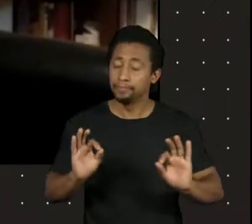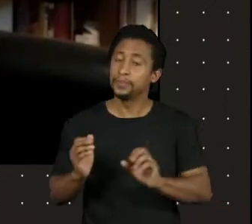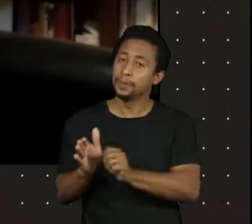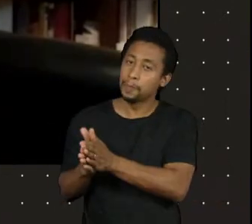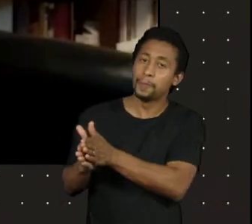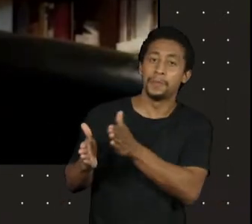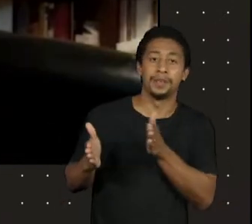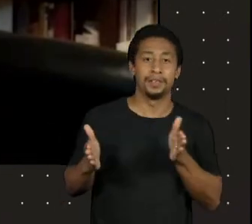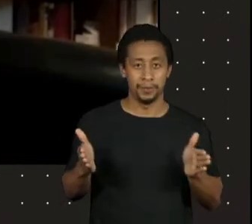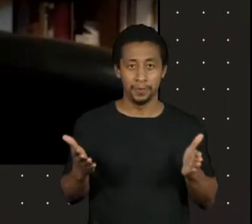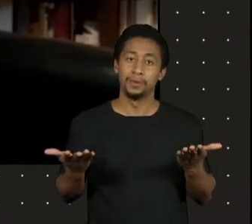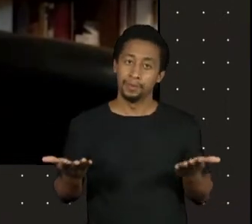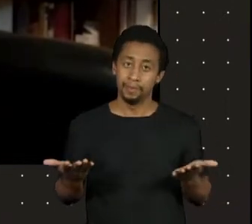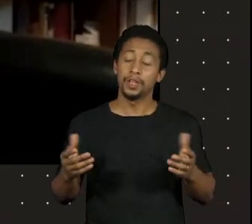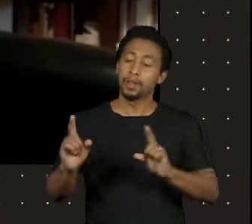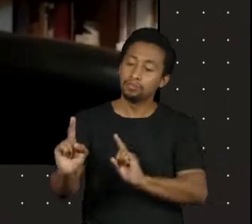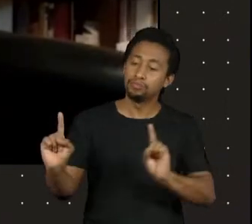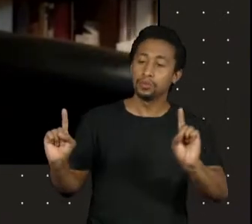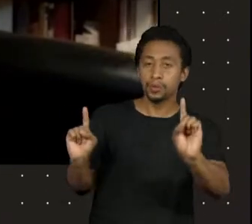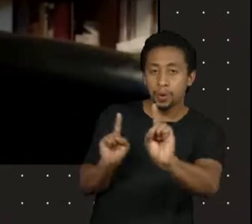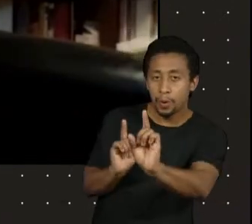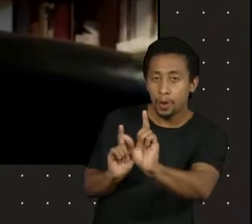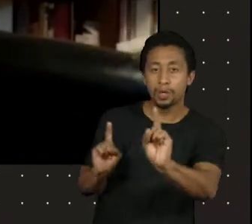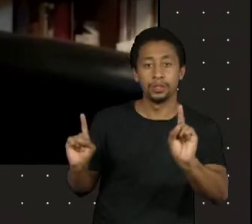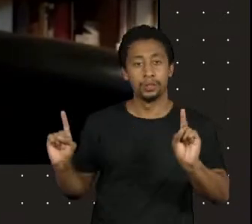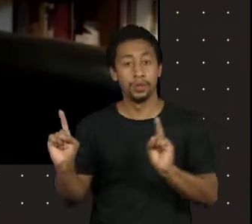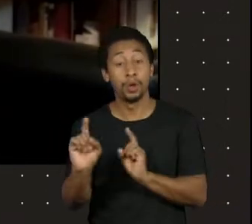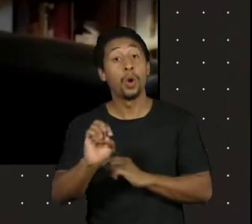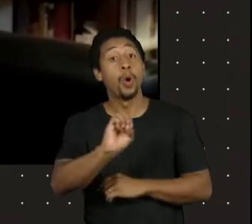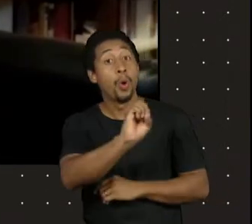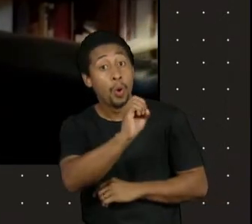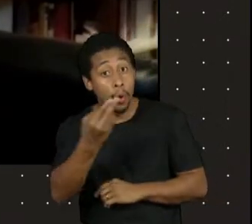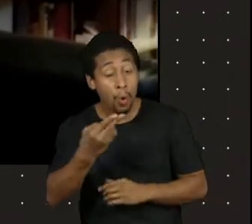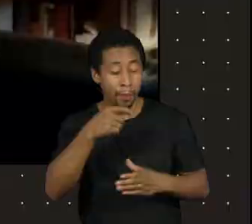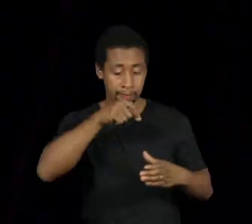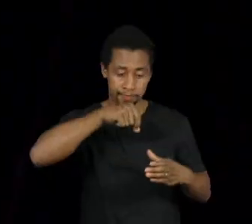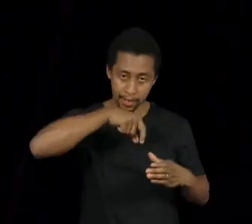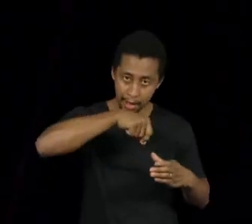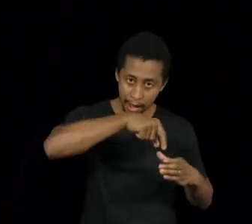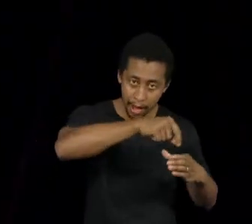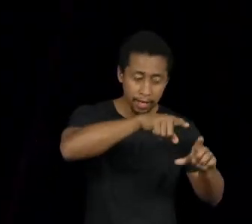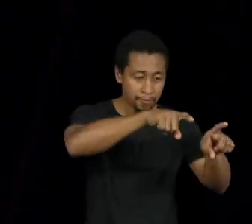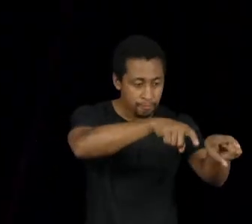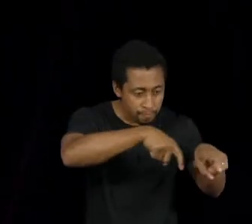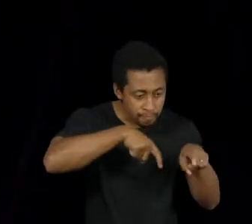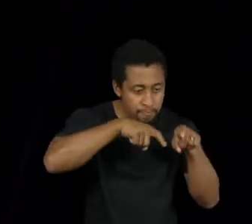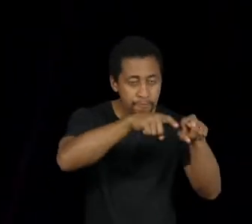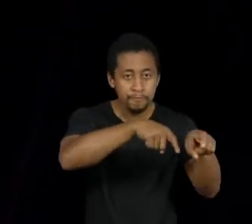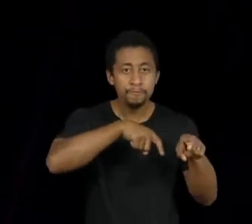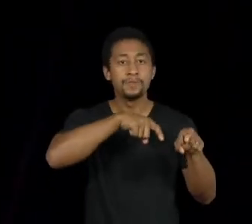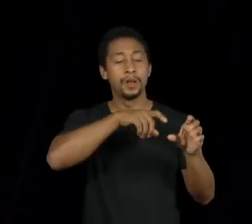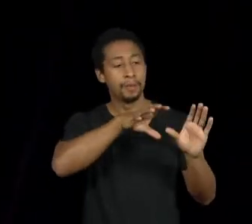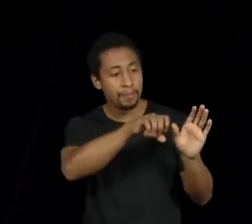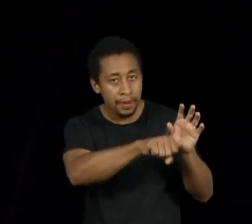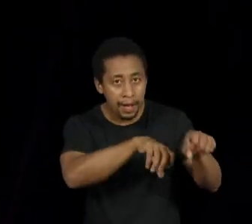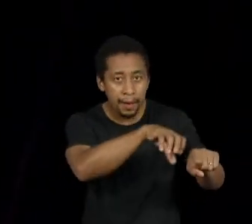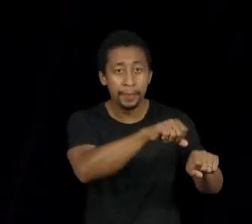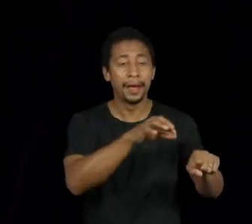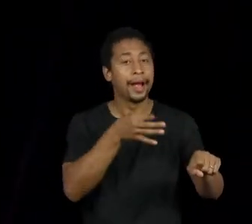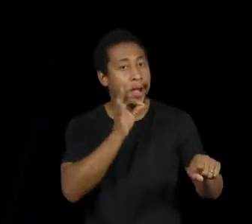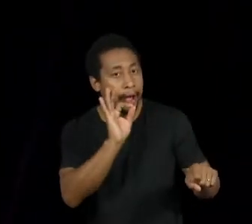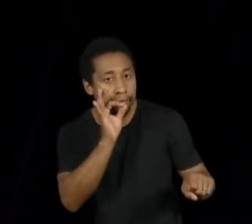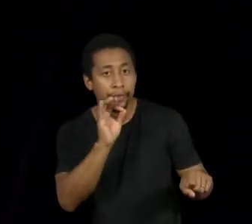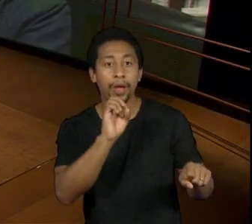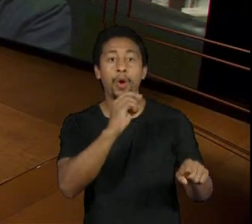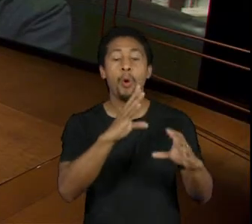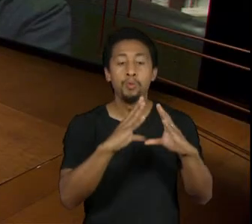revezando, obviamente. Ou vai para a colheita, vai colher café, vai colher algodão, vai fazer alguma coisa no campo, como eu fui. Eu fui